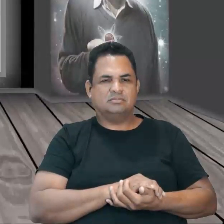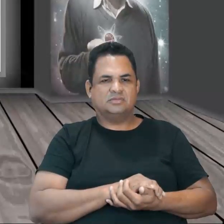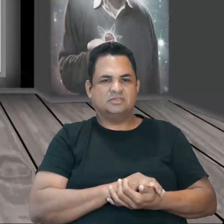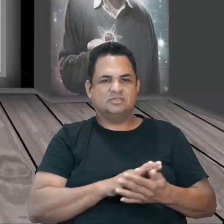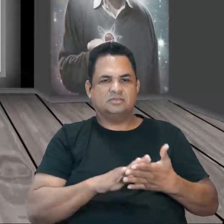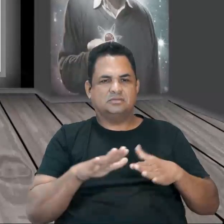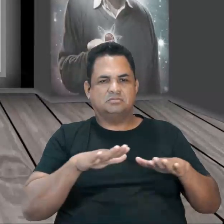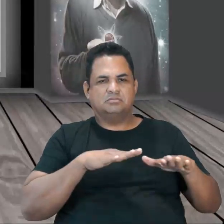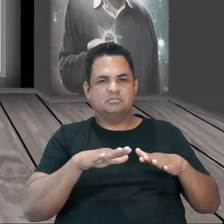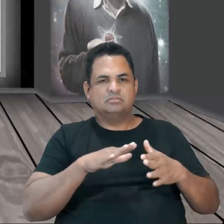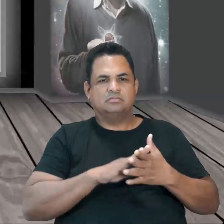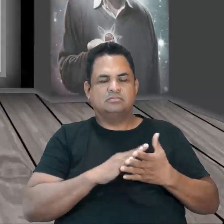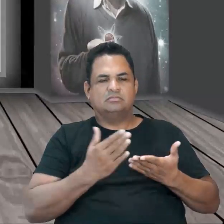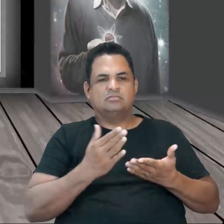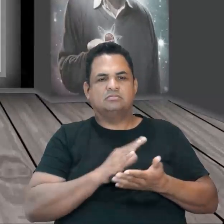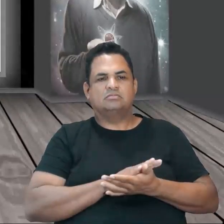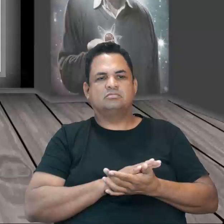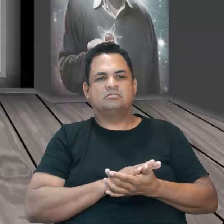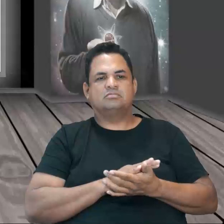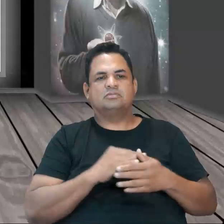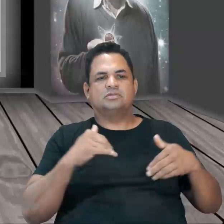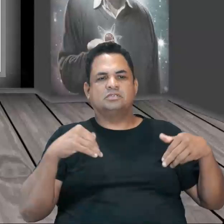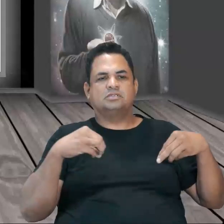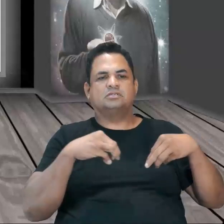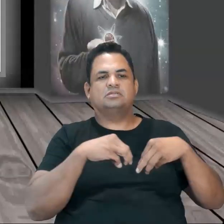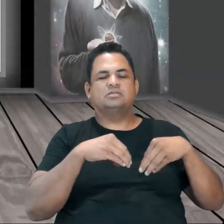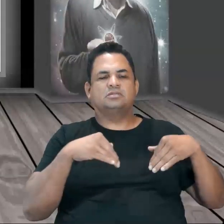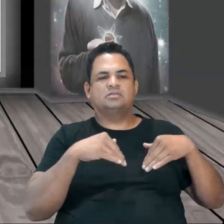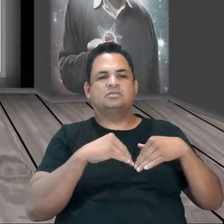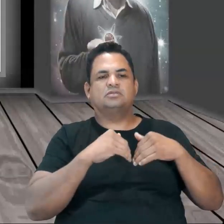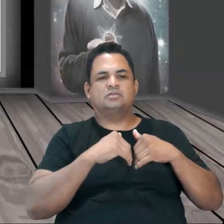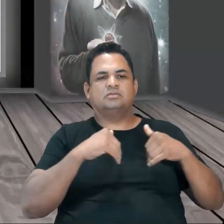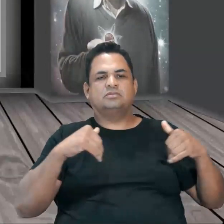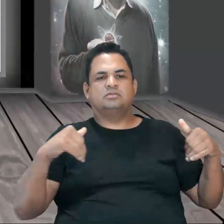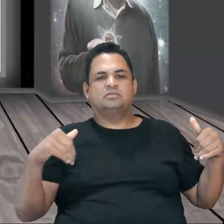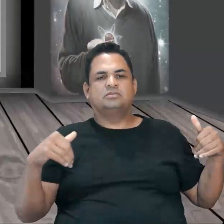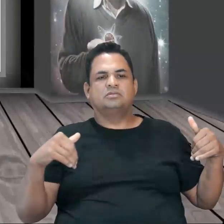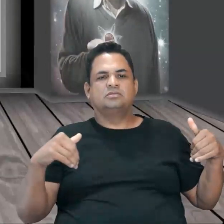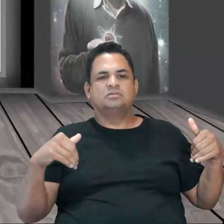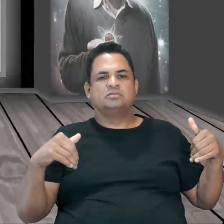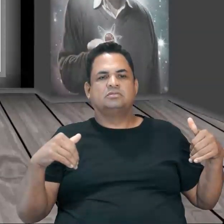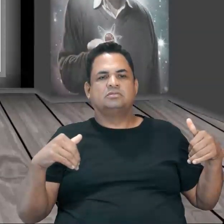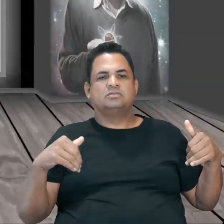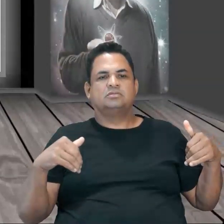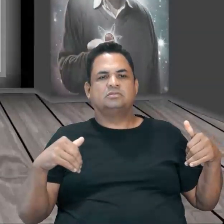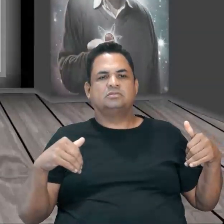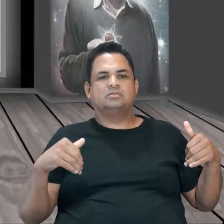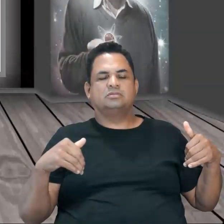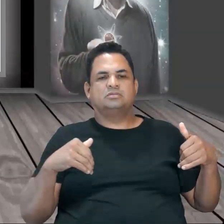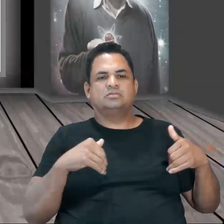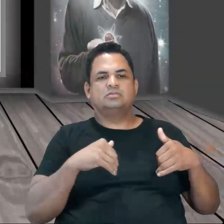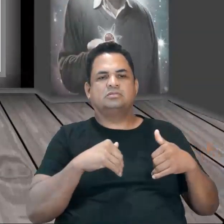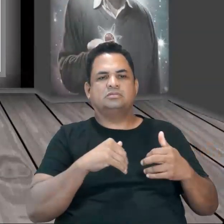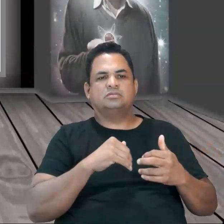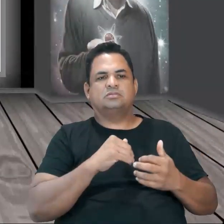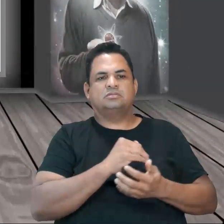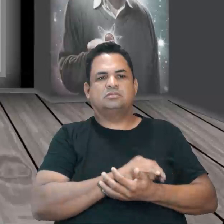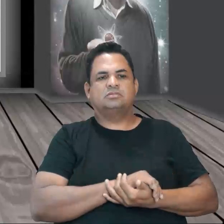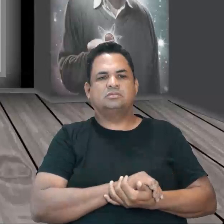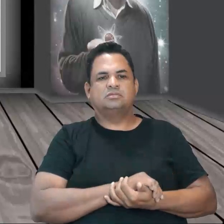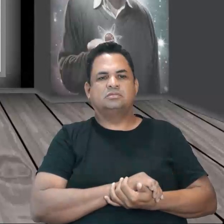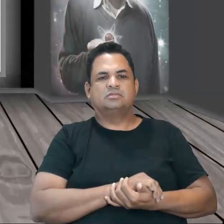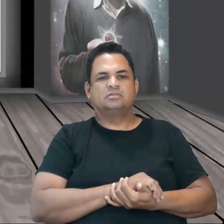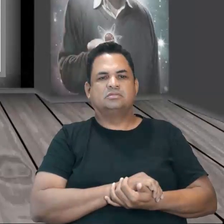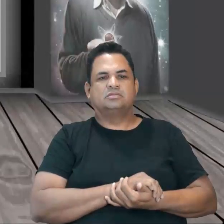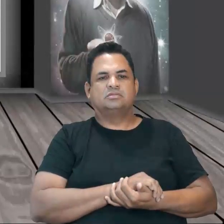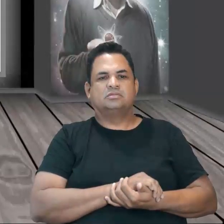Esse atrai e o outro repele, né? Viu? Viu que um puxa pro meu lado, o outro empurra. Esse aqui, vem pro meu lado, Chega